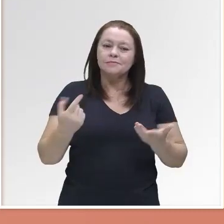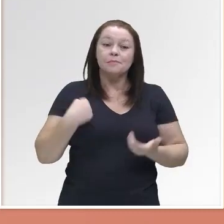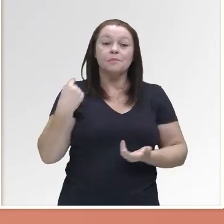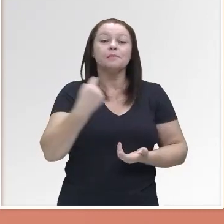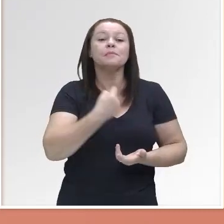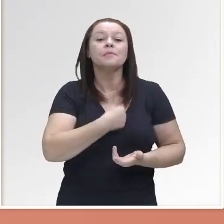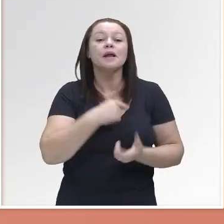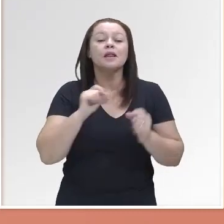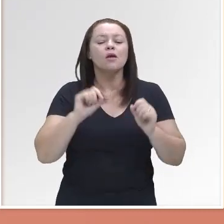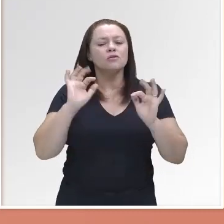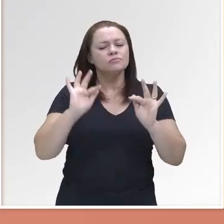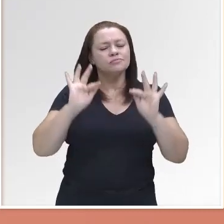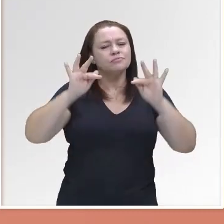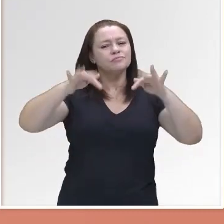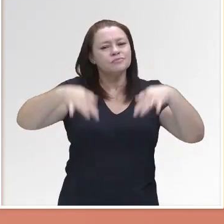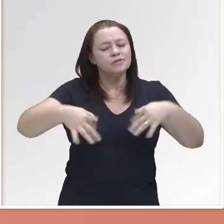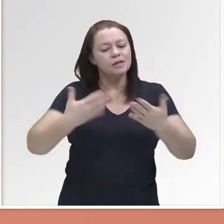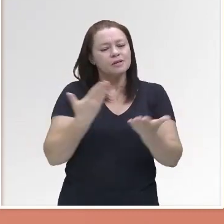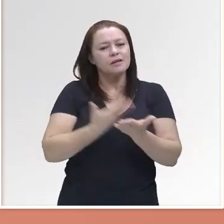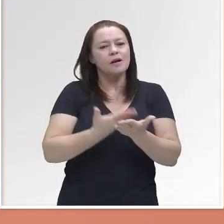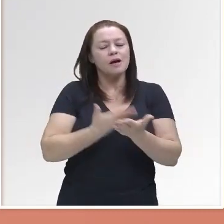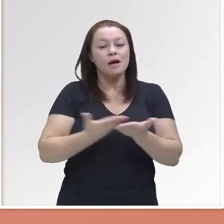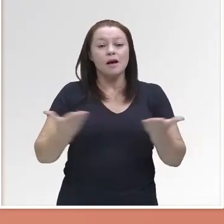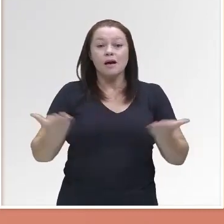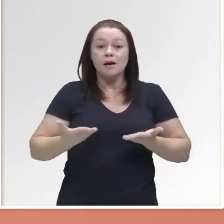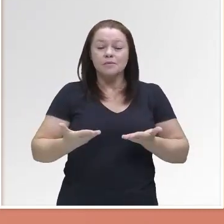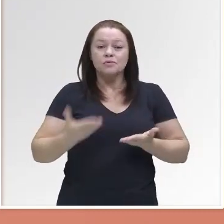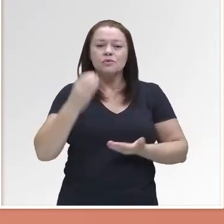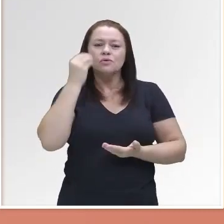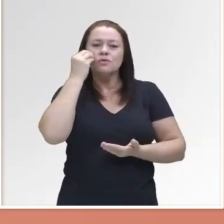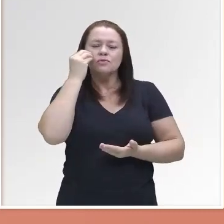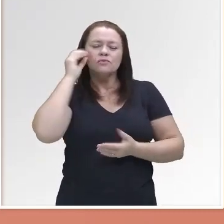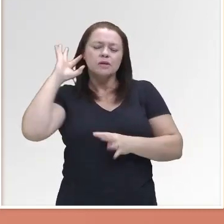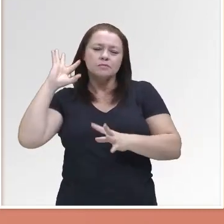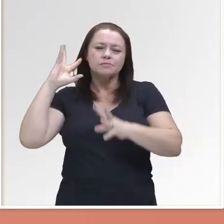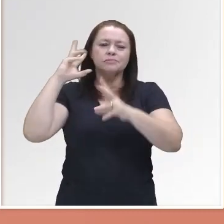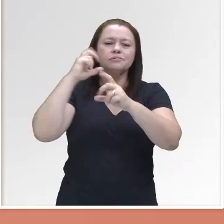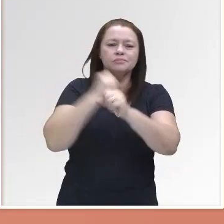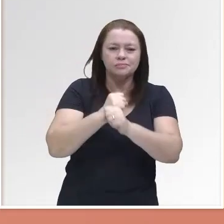então, finalizar nossa aula revendo o que nós aprendemos.